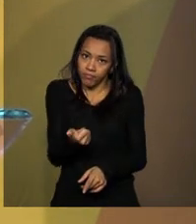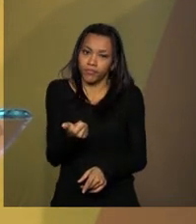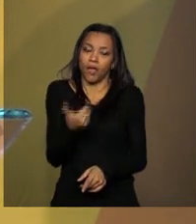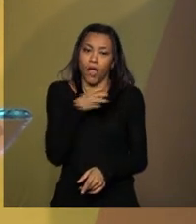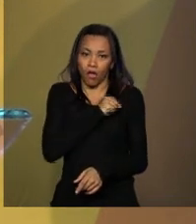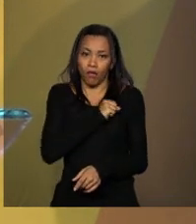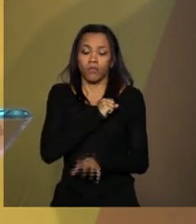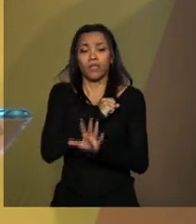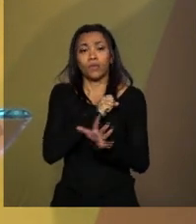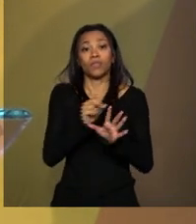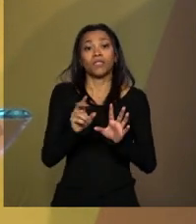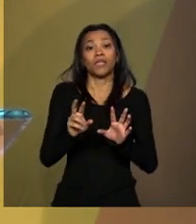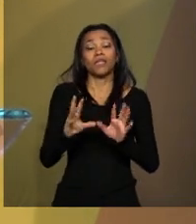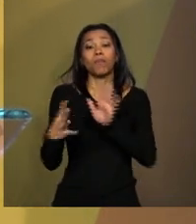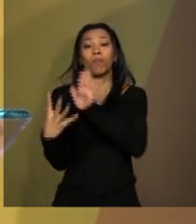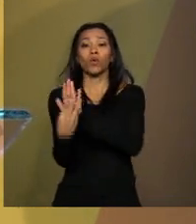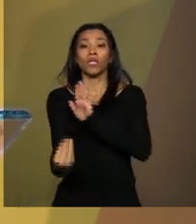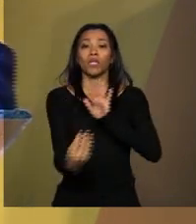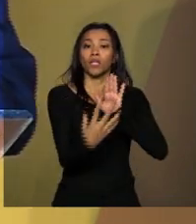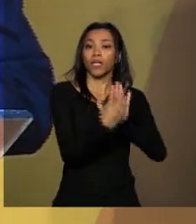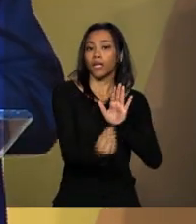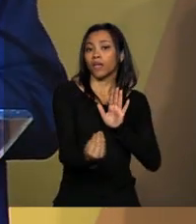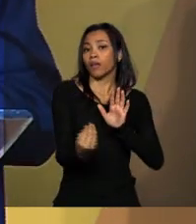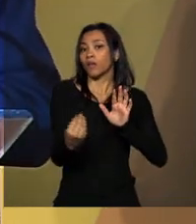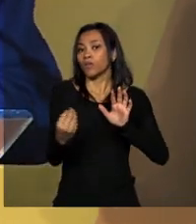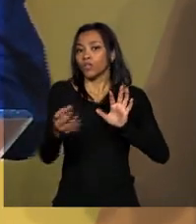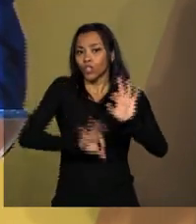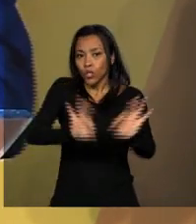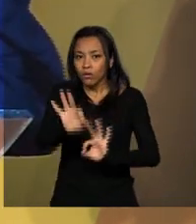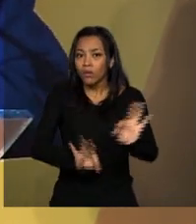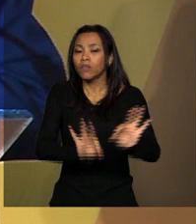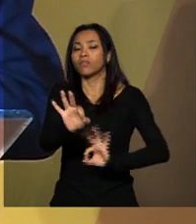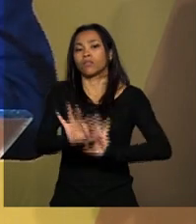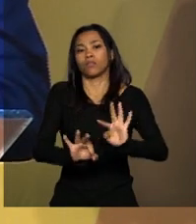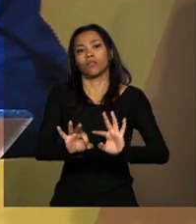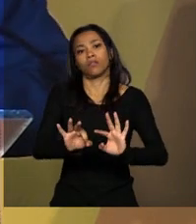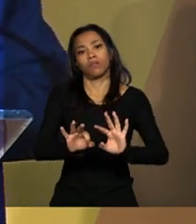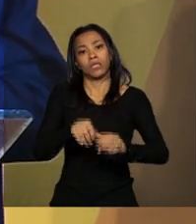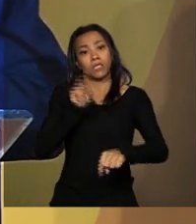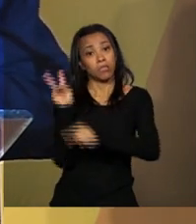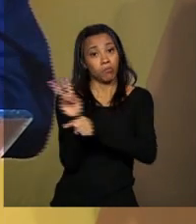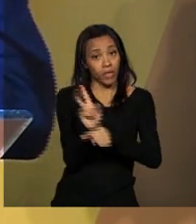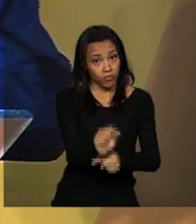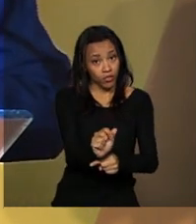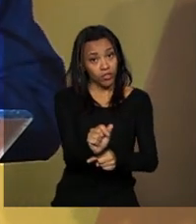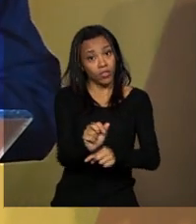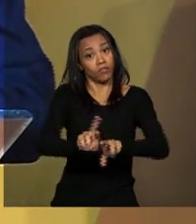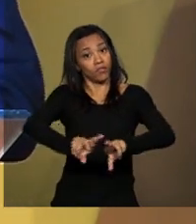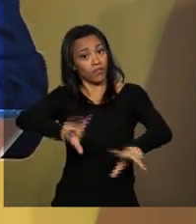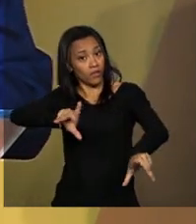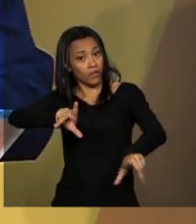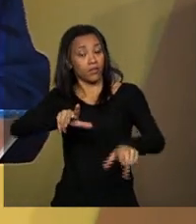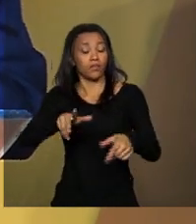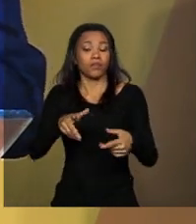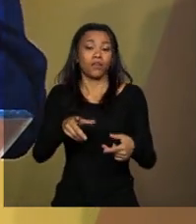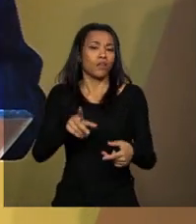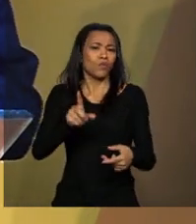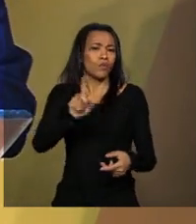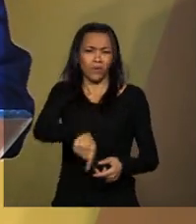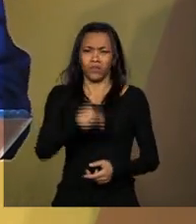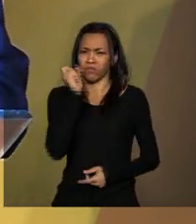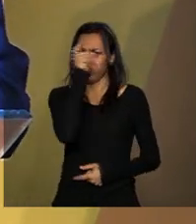modelos de estrutura e de financiamento e e e e não são tão difíceis